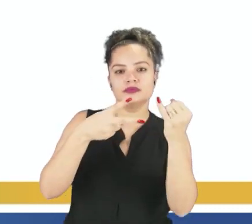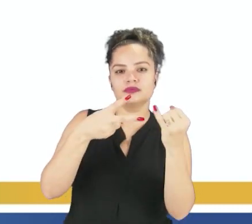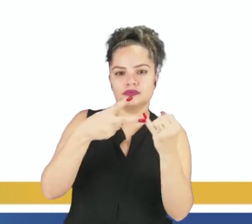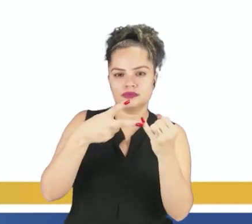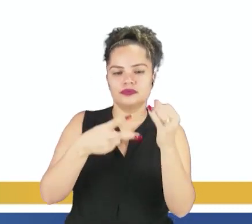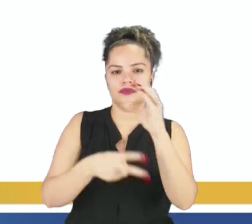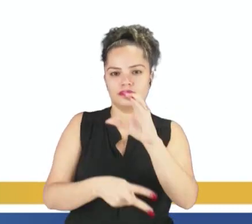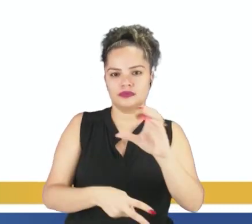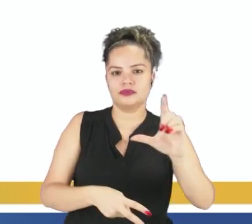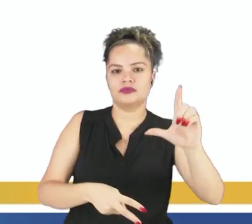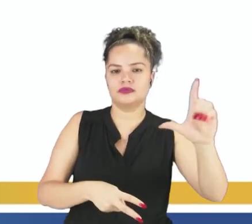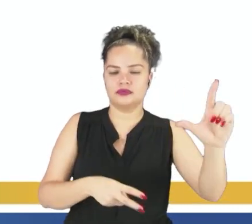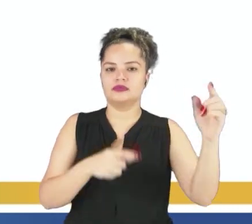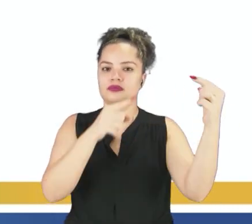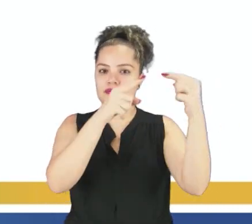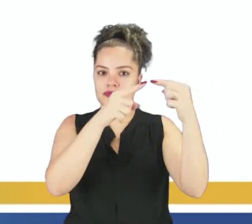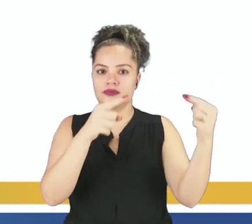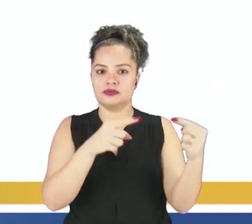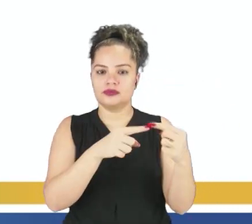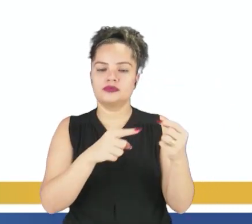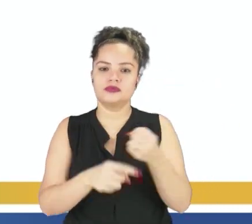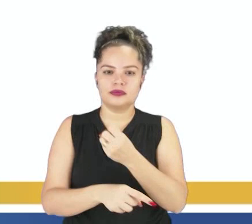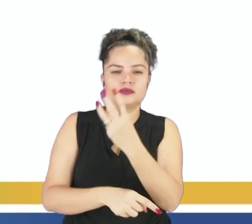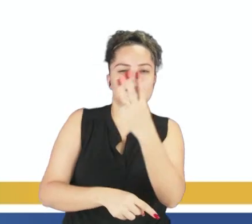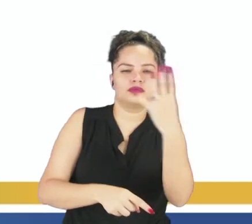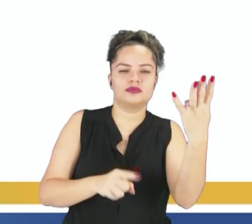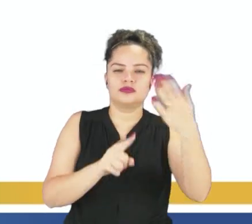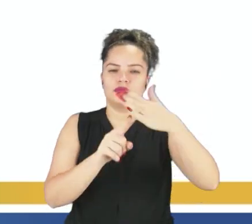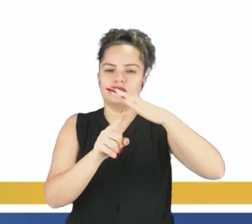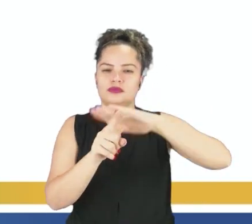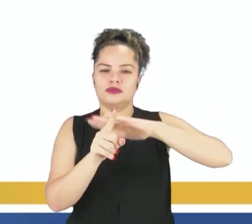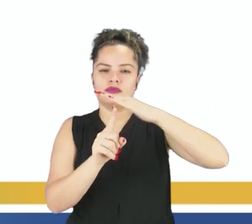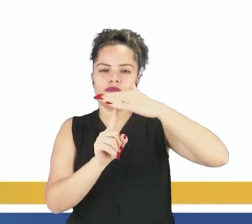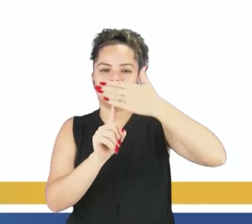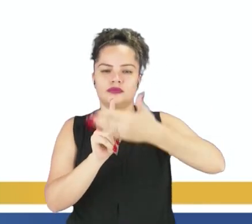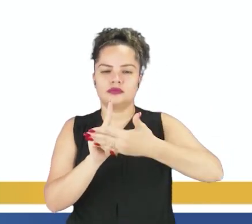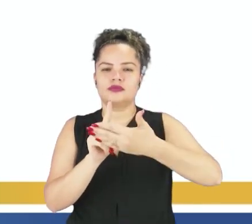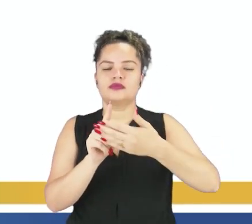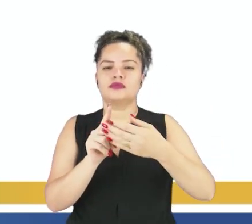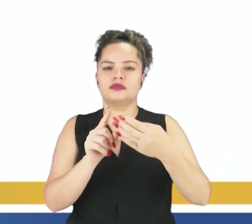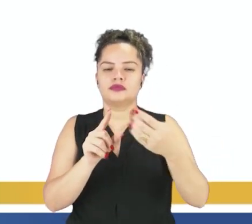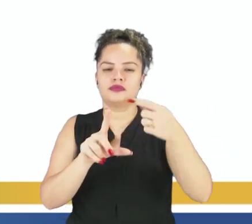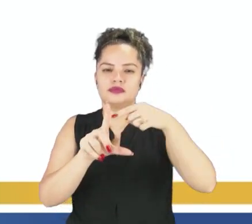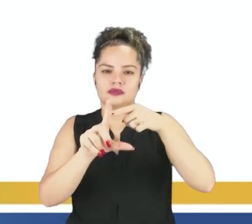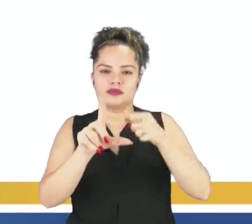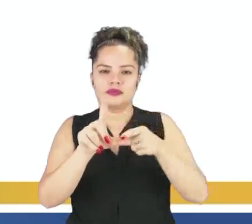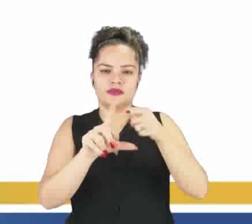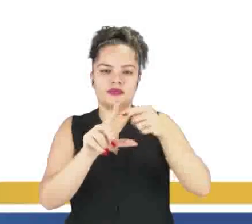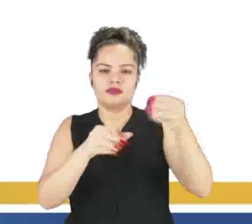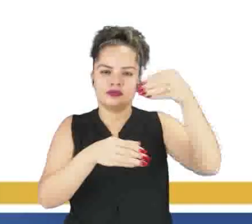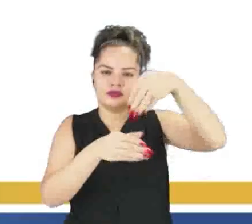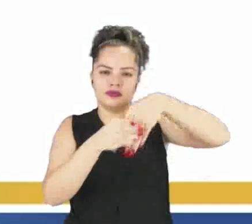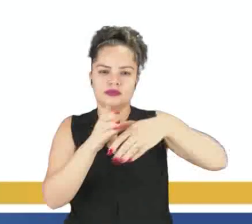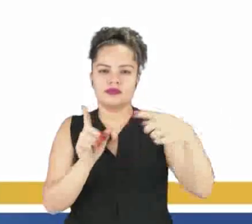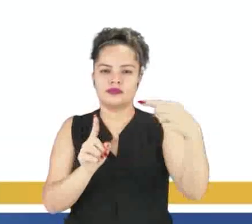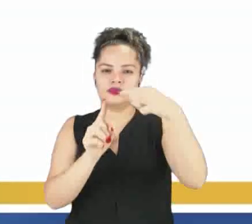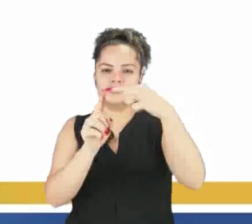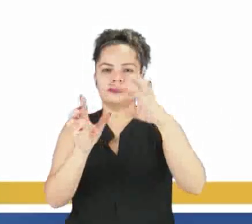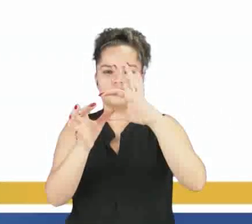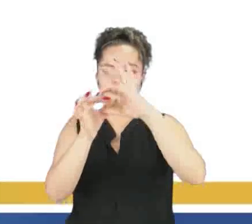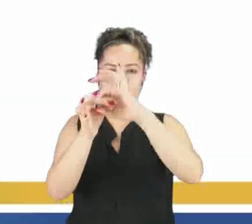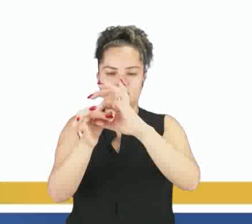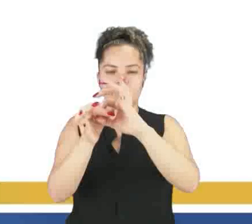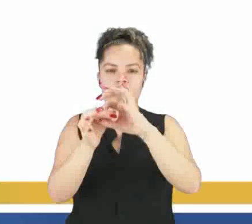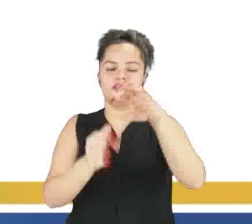ser classificados de acordo com a quantidade de lados, vértices e ângulos internos. Então, observe aqui uma tabelinha em que